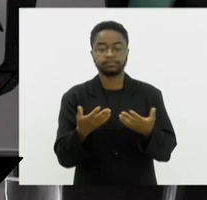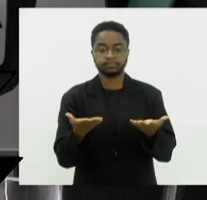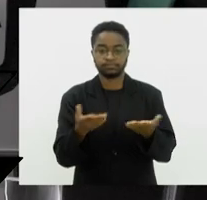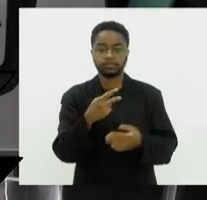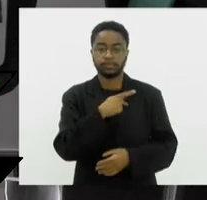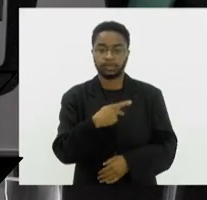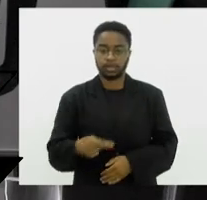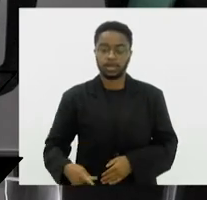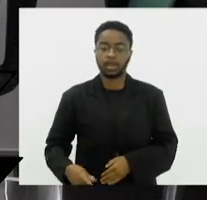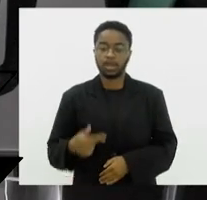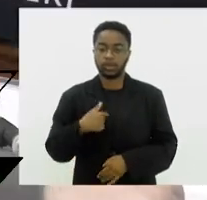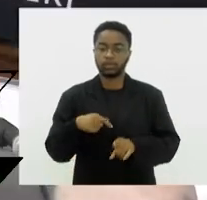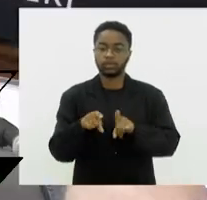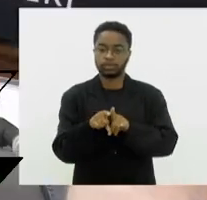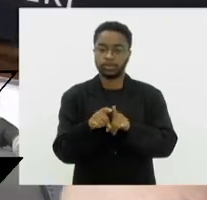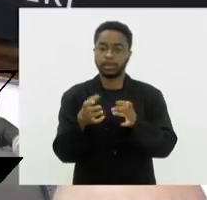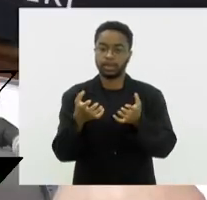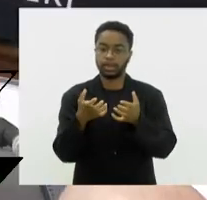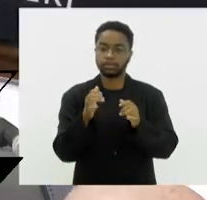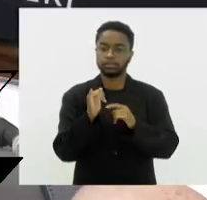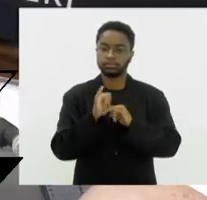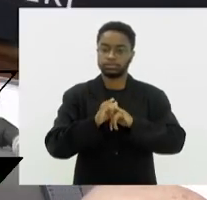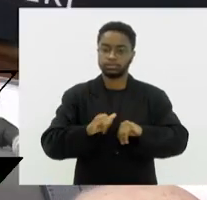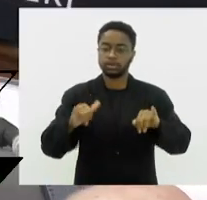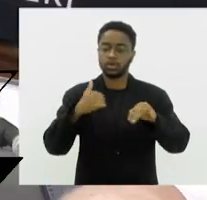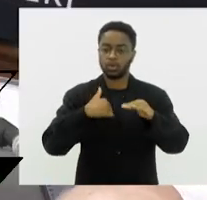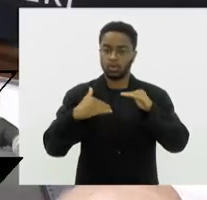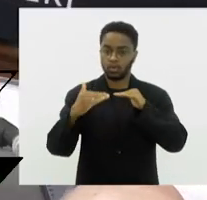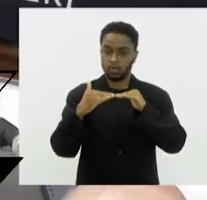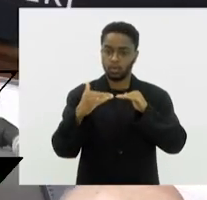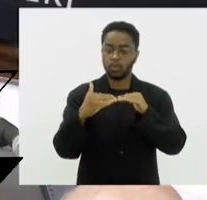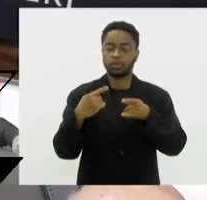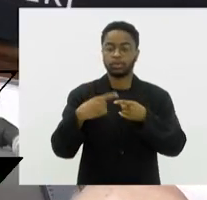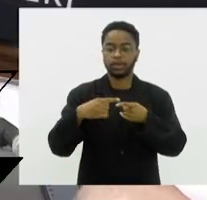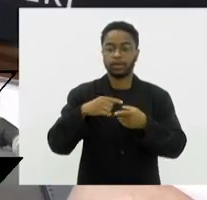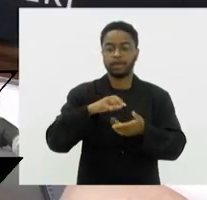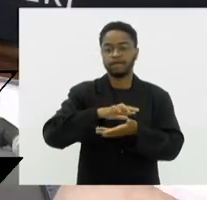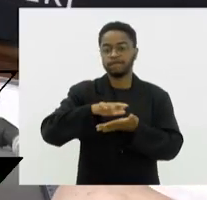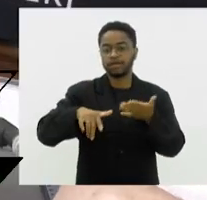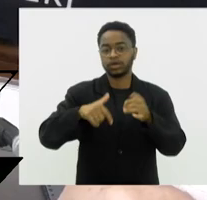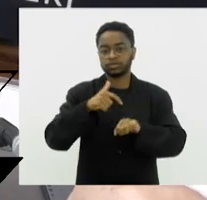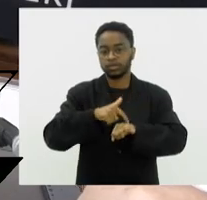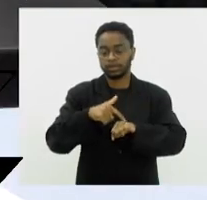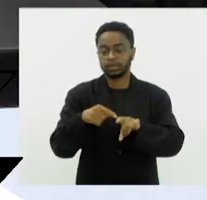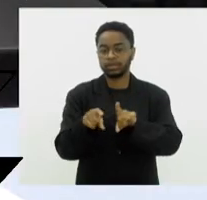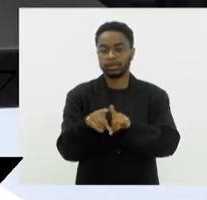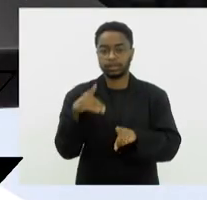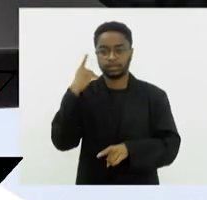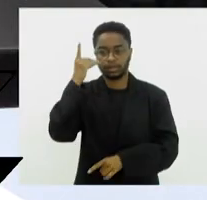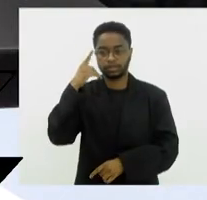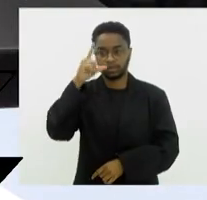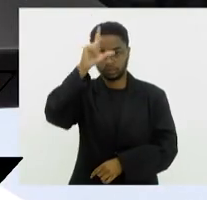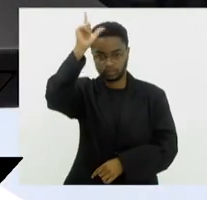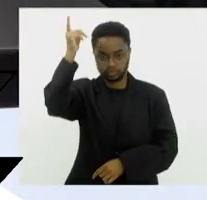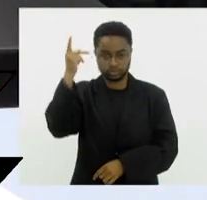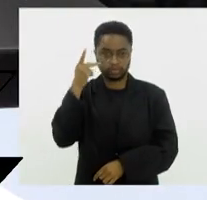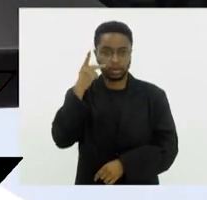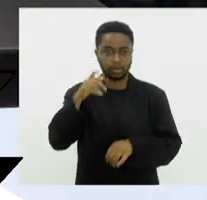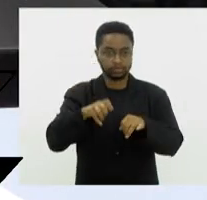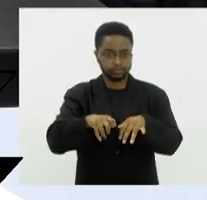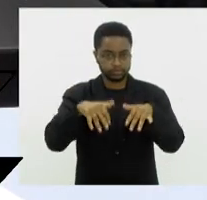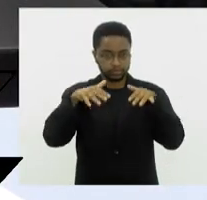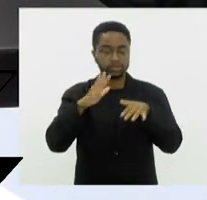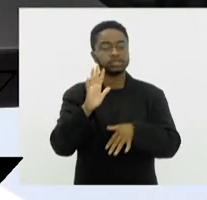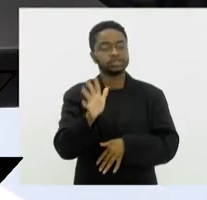perfeito. Gostaria de estar me manifestando favorável por diversas vezes, inclusive o deputado Luiz Paulo, ainda em plenário, já me